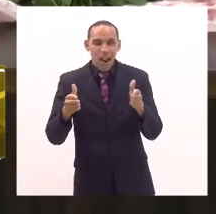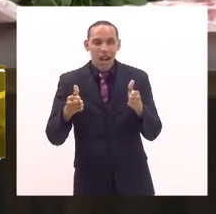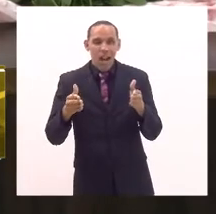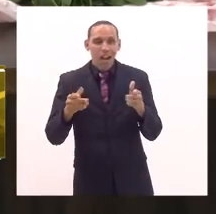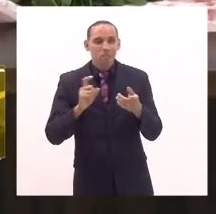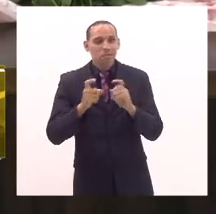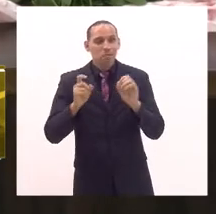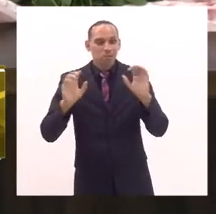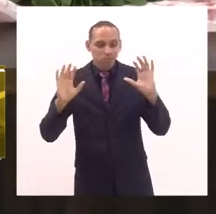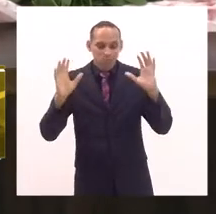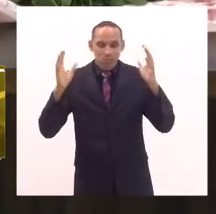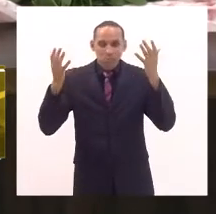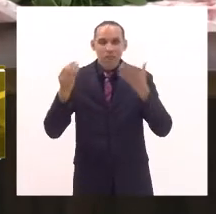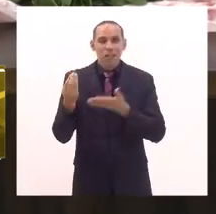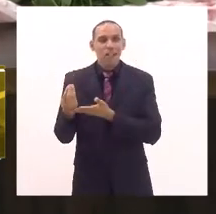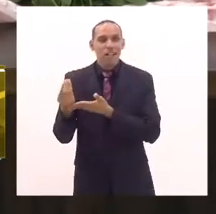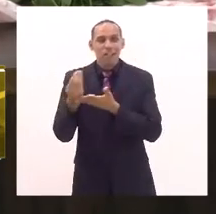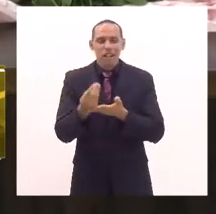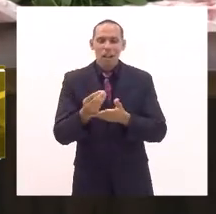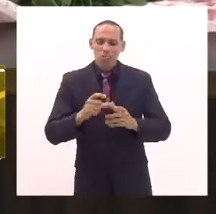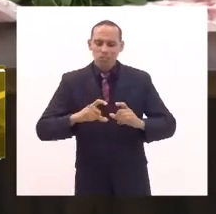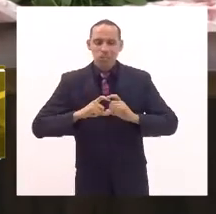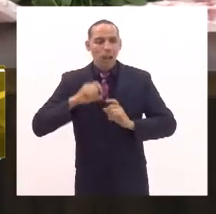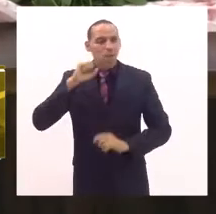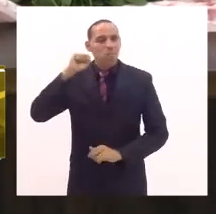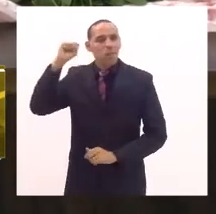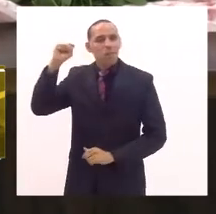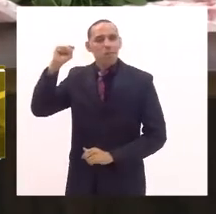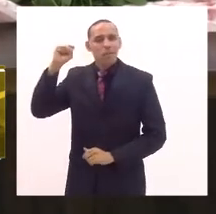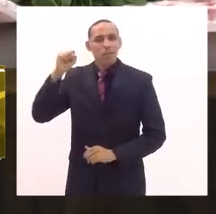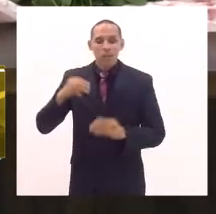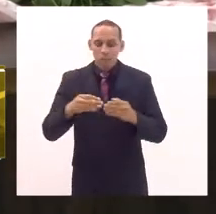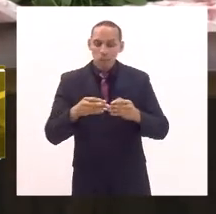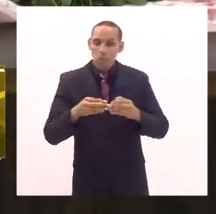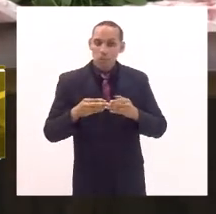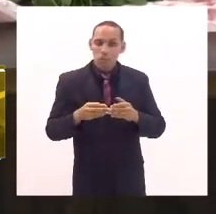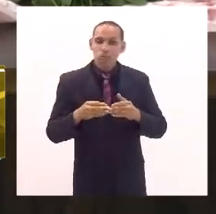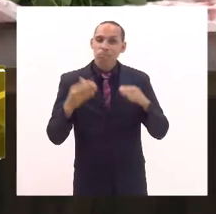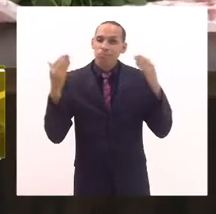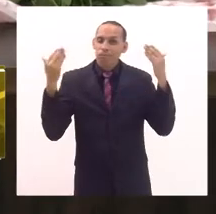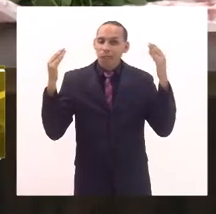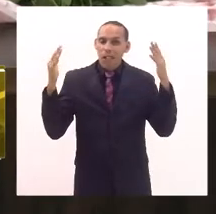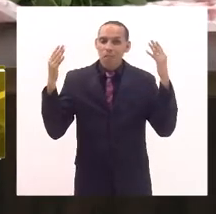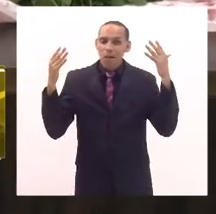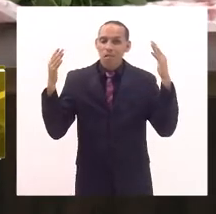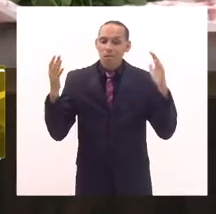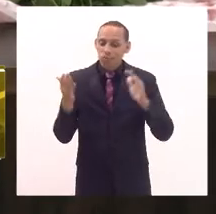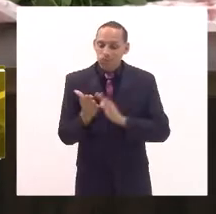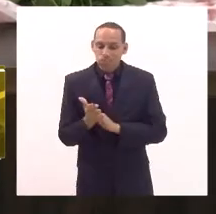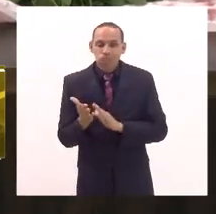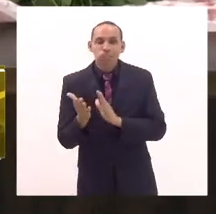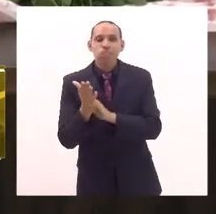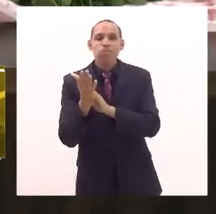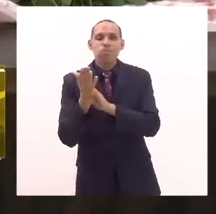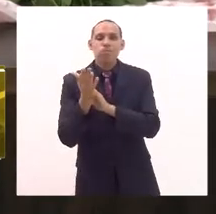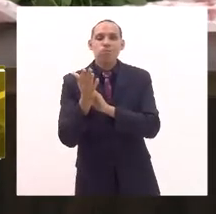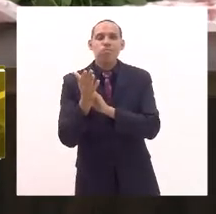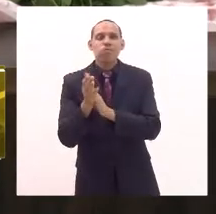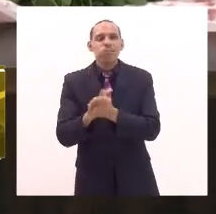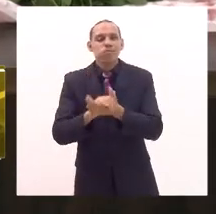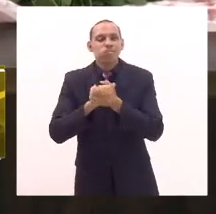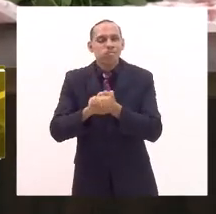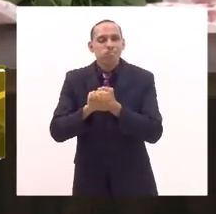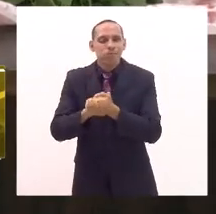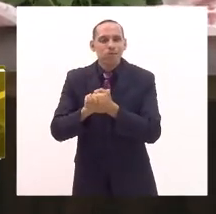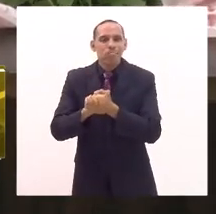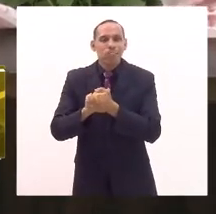sessão solene de entrega de medalhas, Tiradentes e moções de aplauso, louvor e congratulações